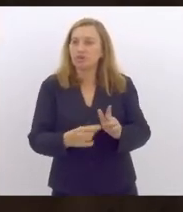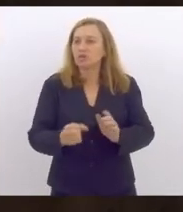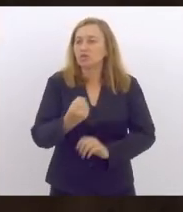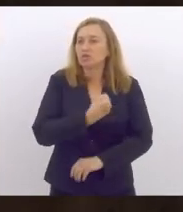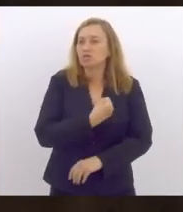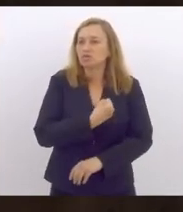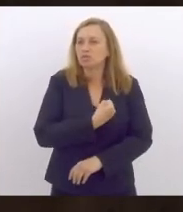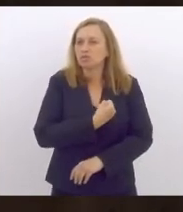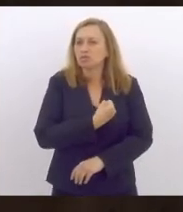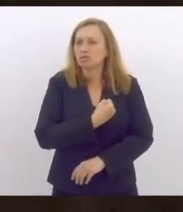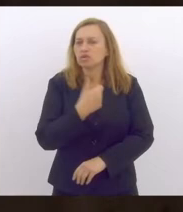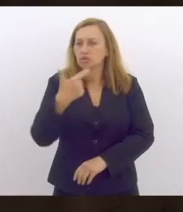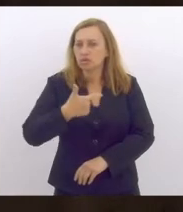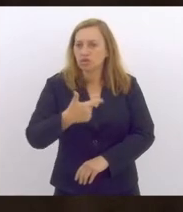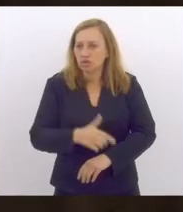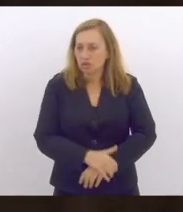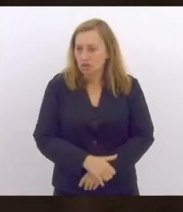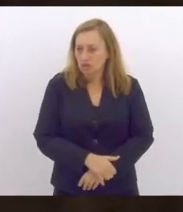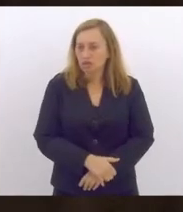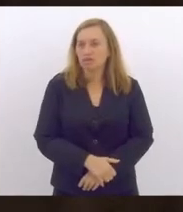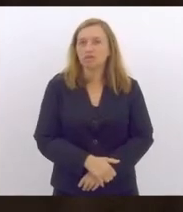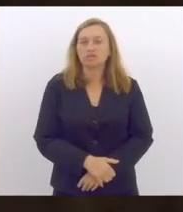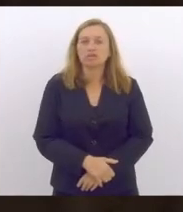número 2,